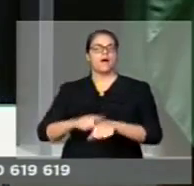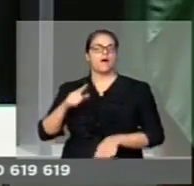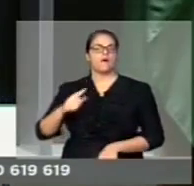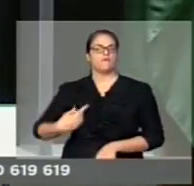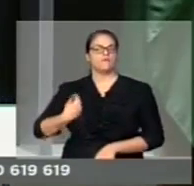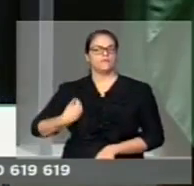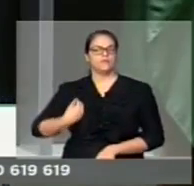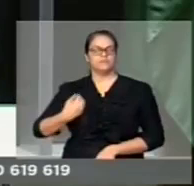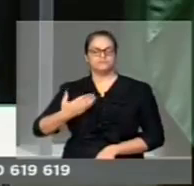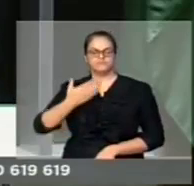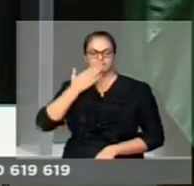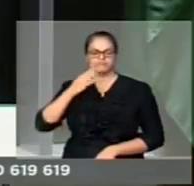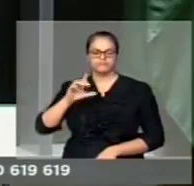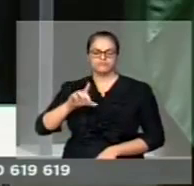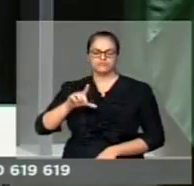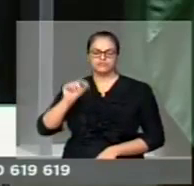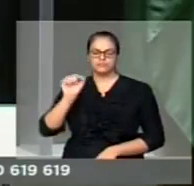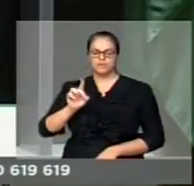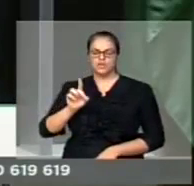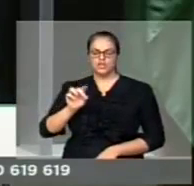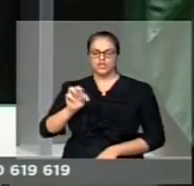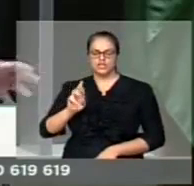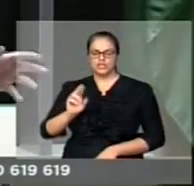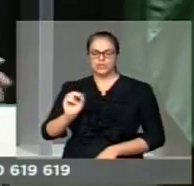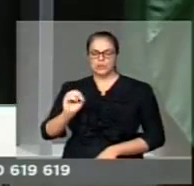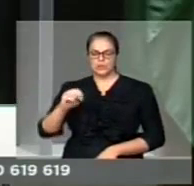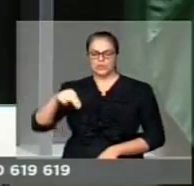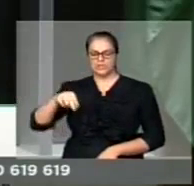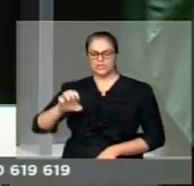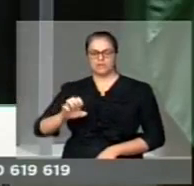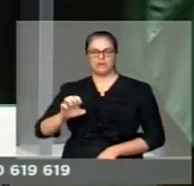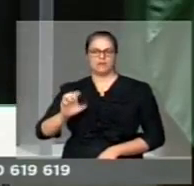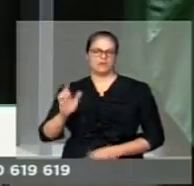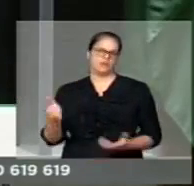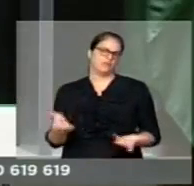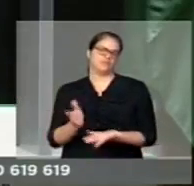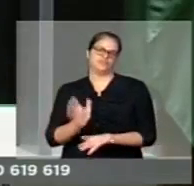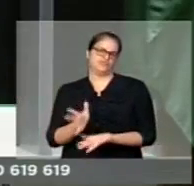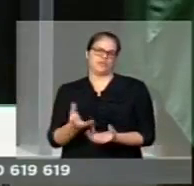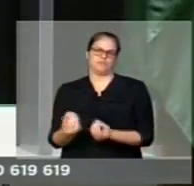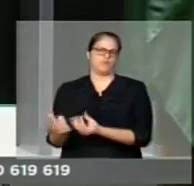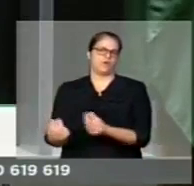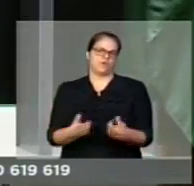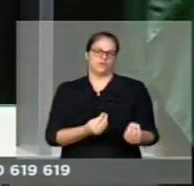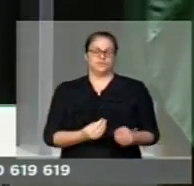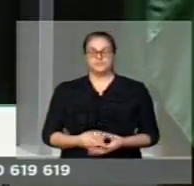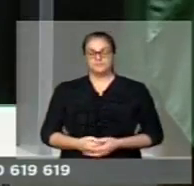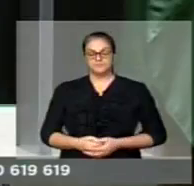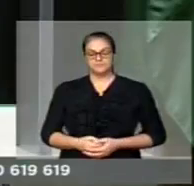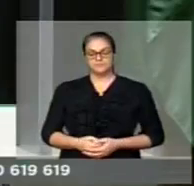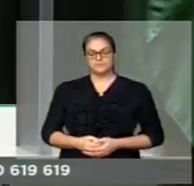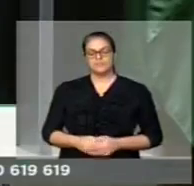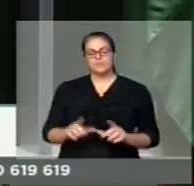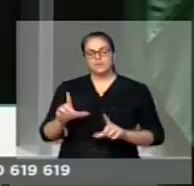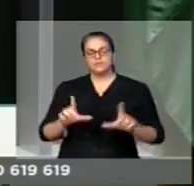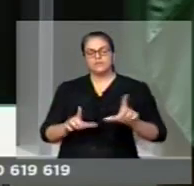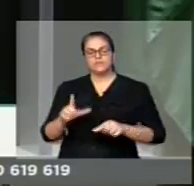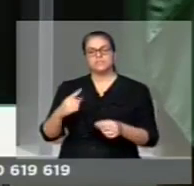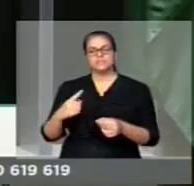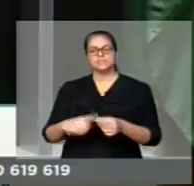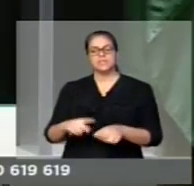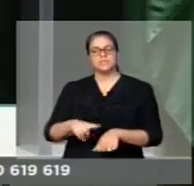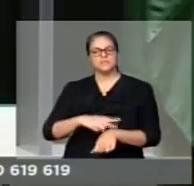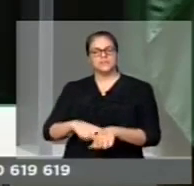sistema drone, esse sistema hoje que já está bastante difundido. A TV Cidade Verde merece todo